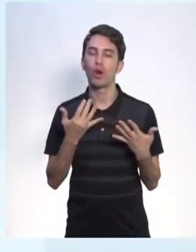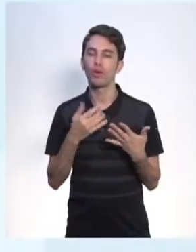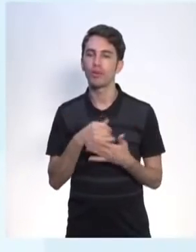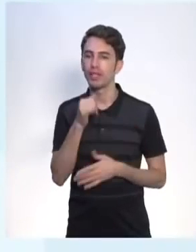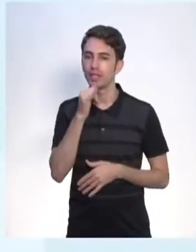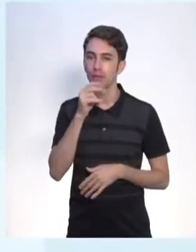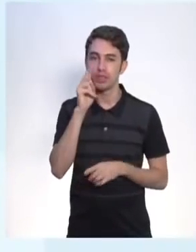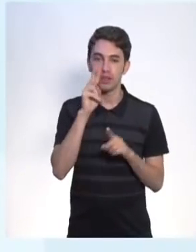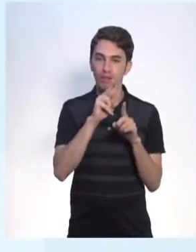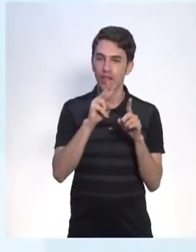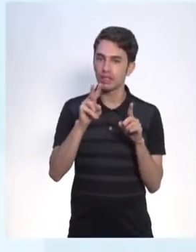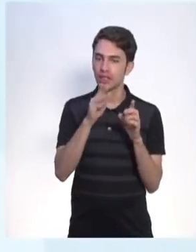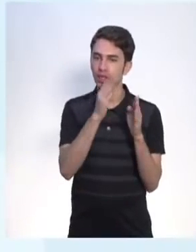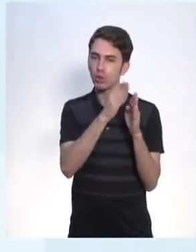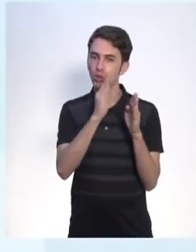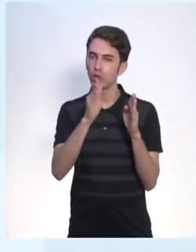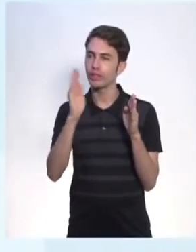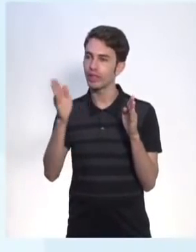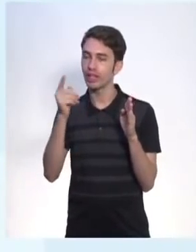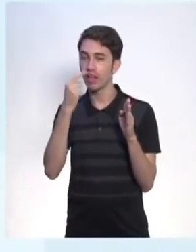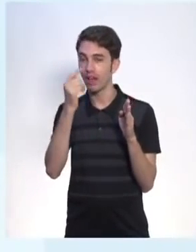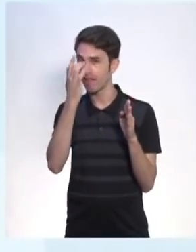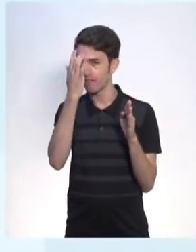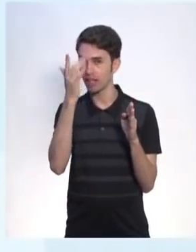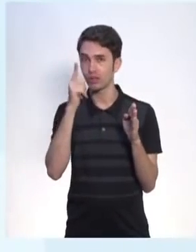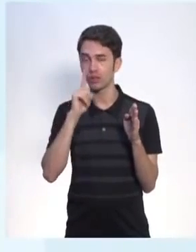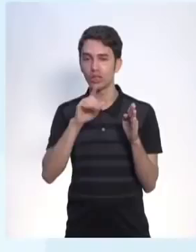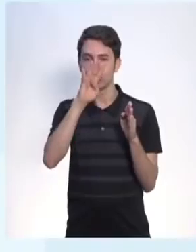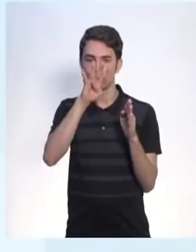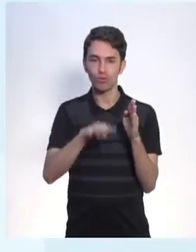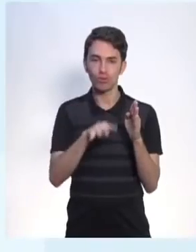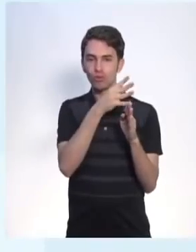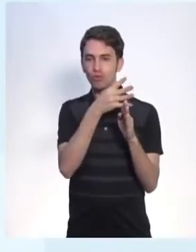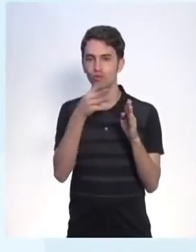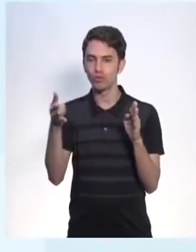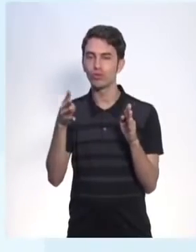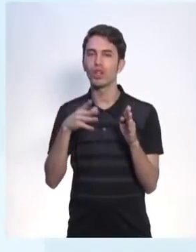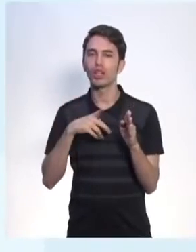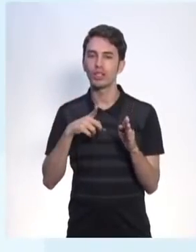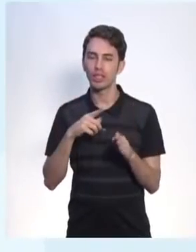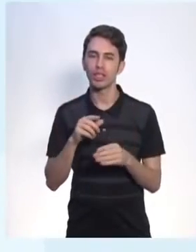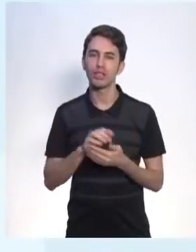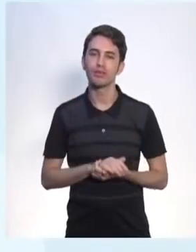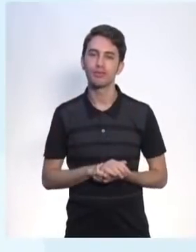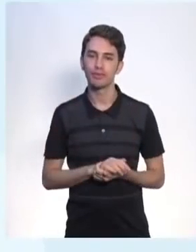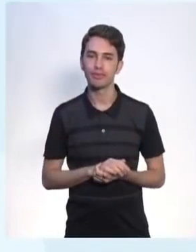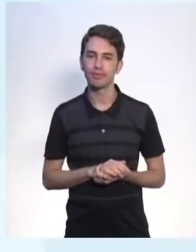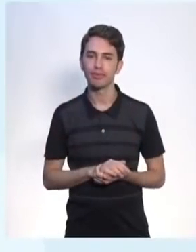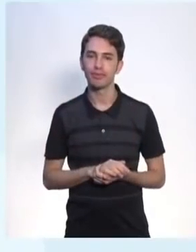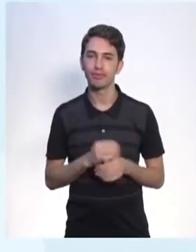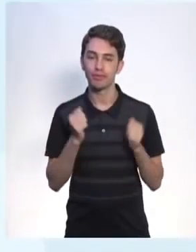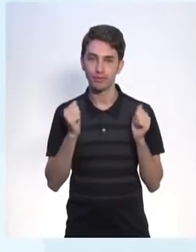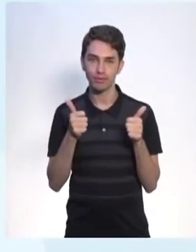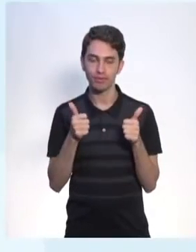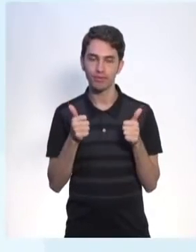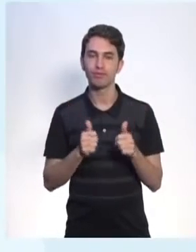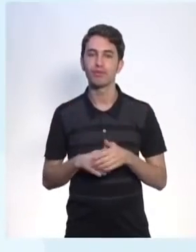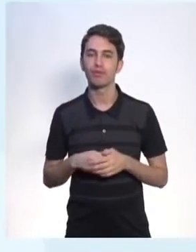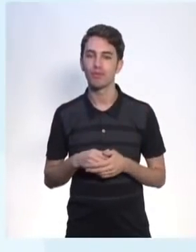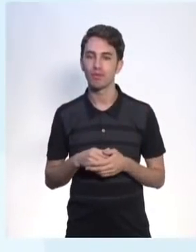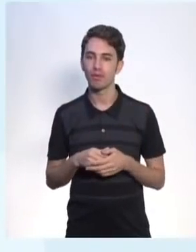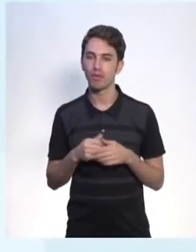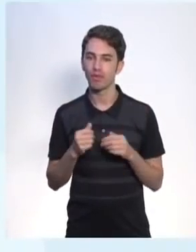lado aqui eu tenho 3 espaços negativos, tá? Então, para tentar facilitar aí para vocês observarem, beleza? Beleza.